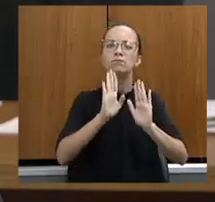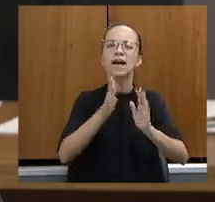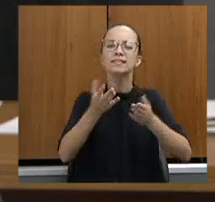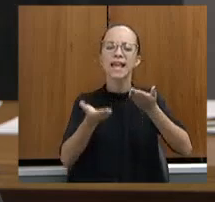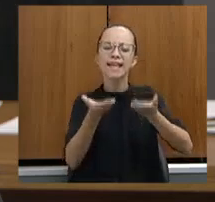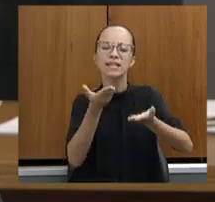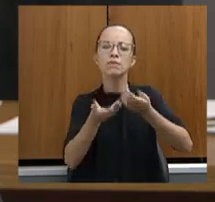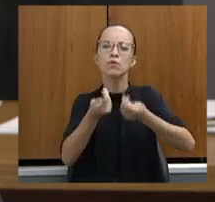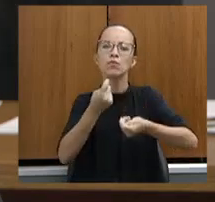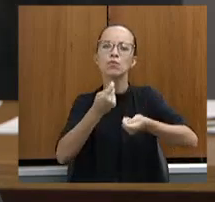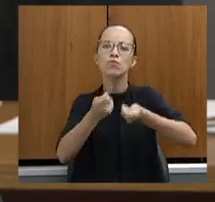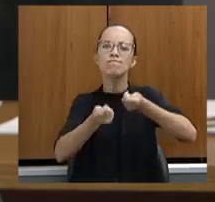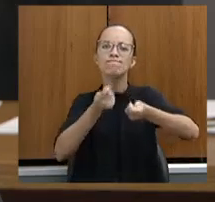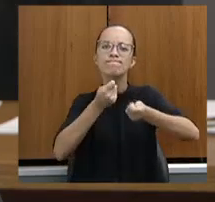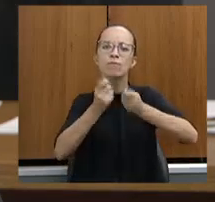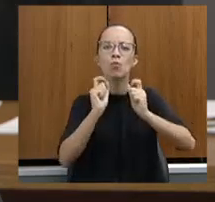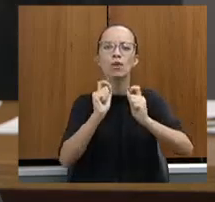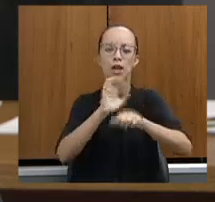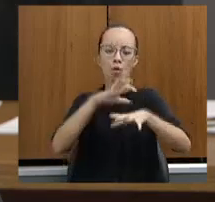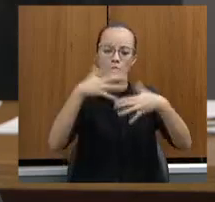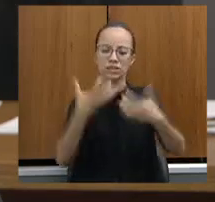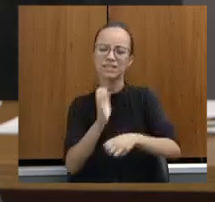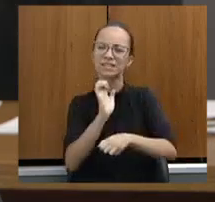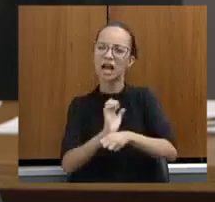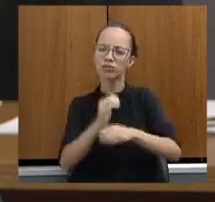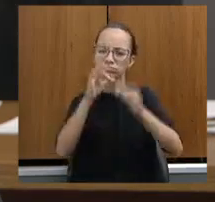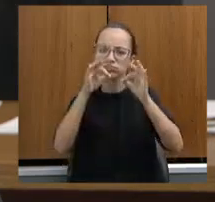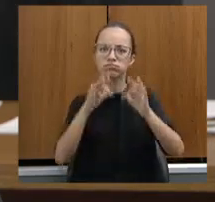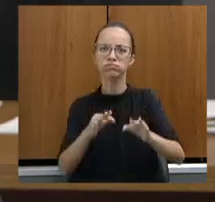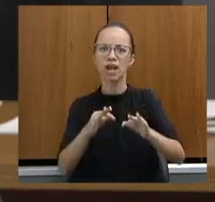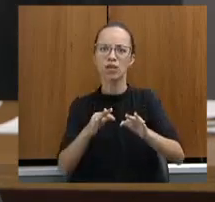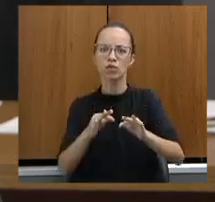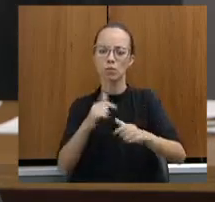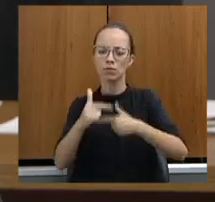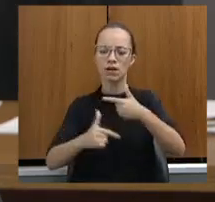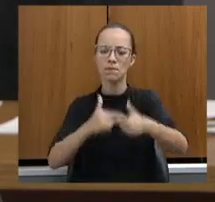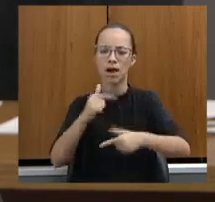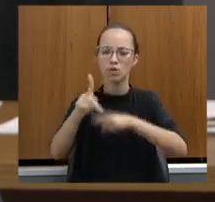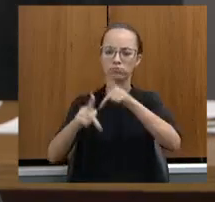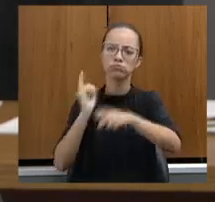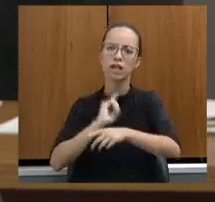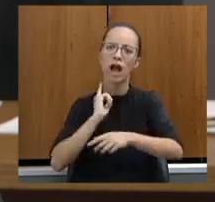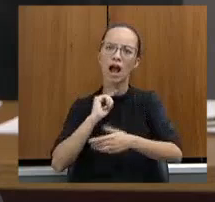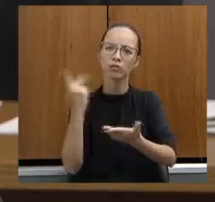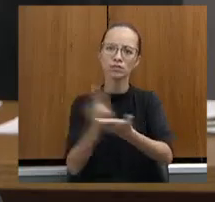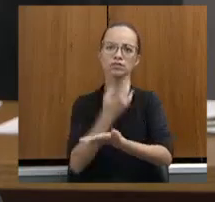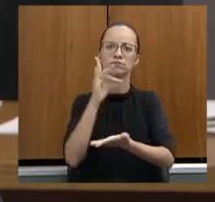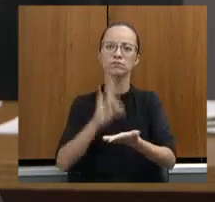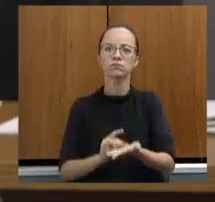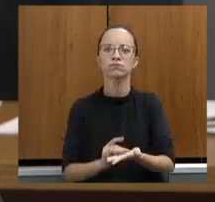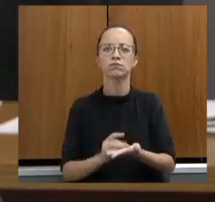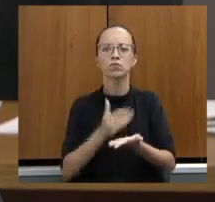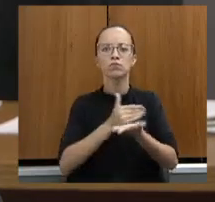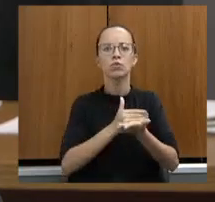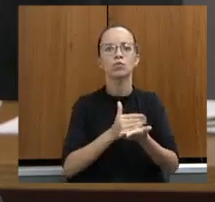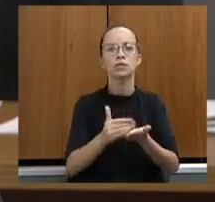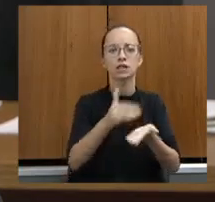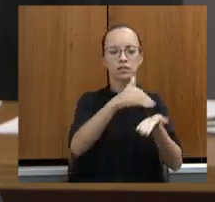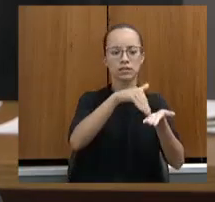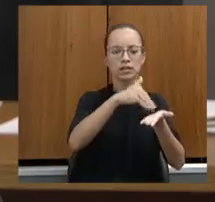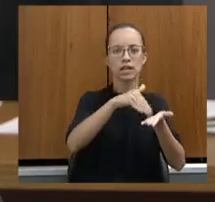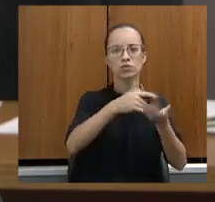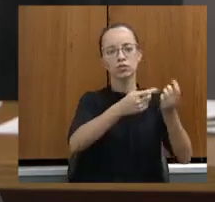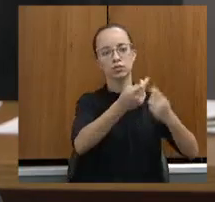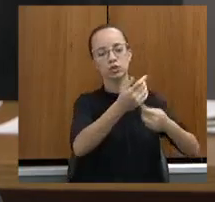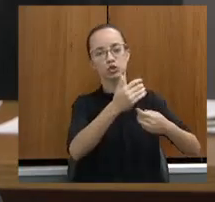equilíbrio fiscal para que a gente tenha um estado sustentável para prestação de serviços públicos ao cidadãos quando a gente começa na Secretaria de